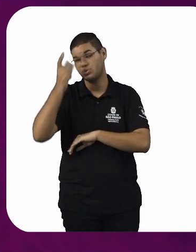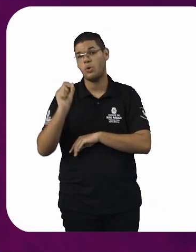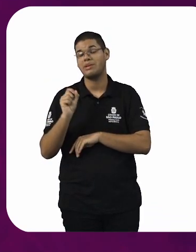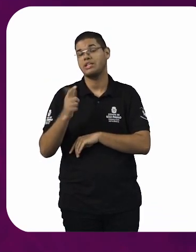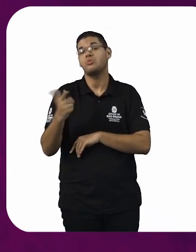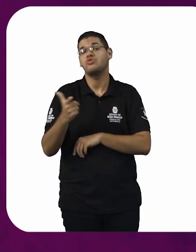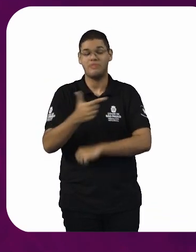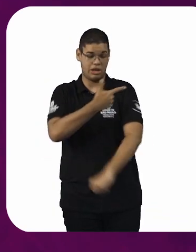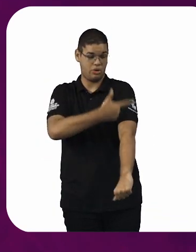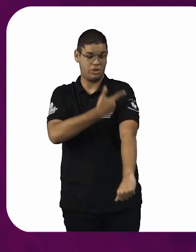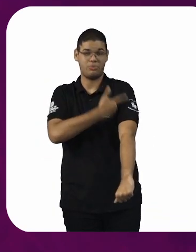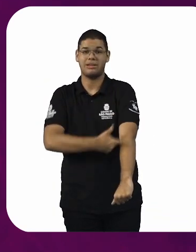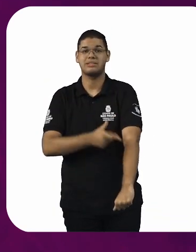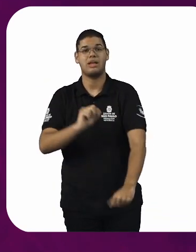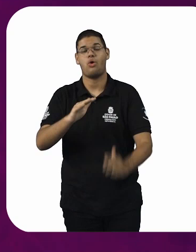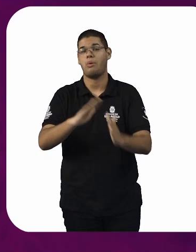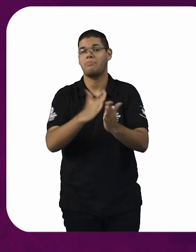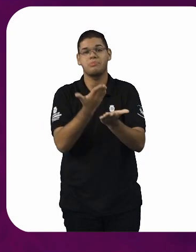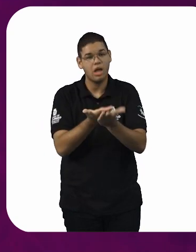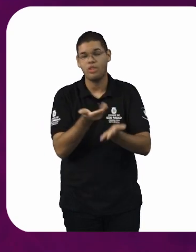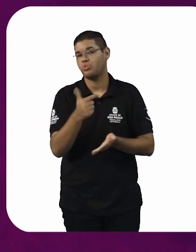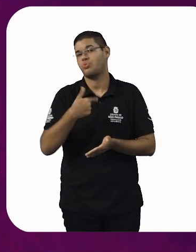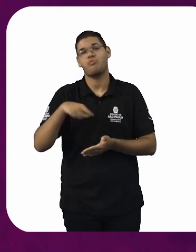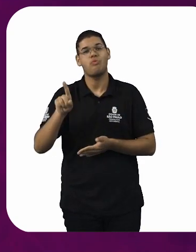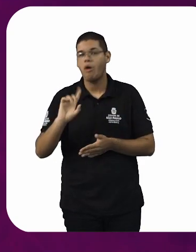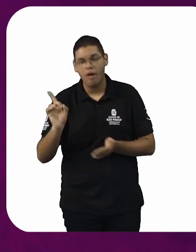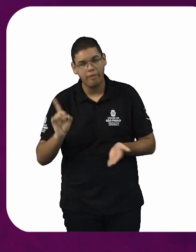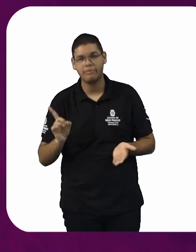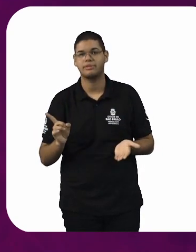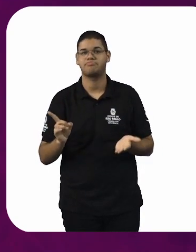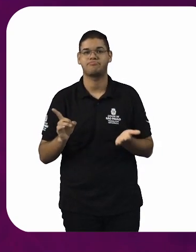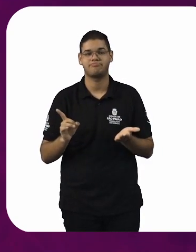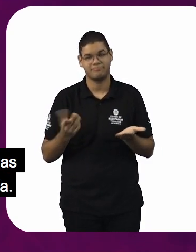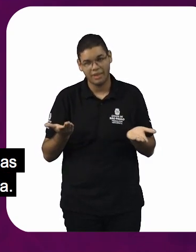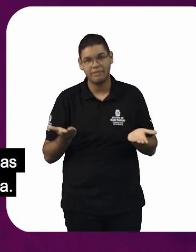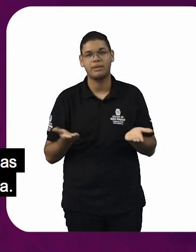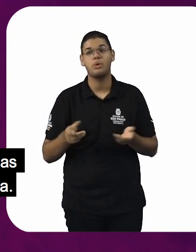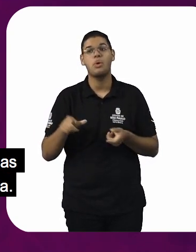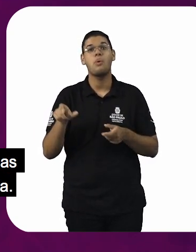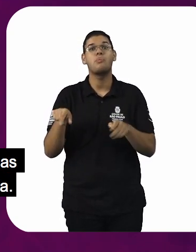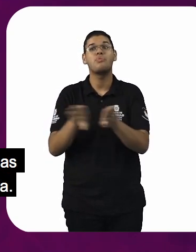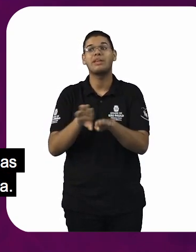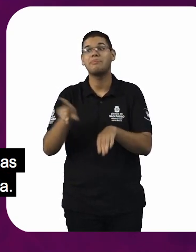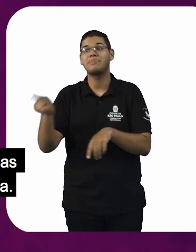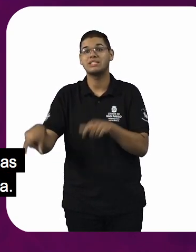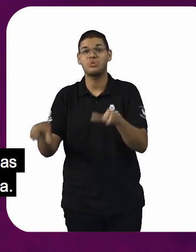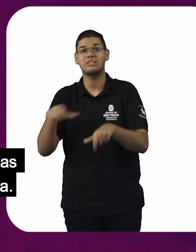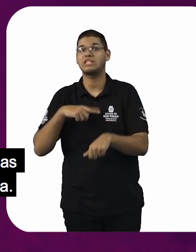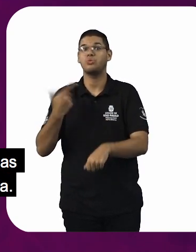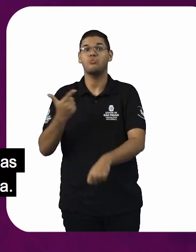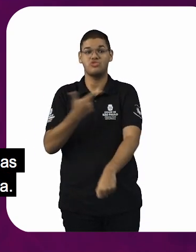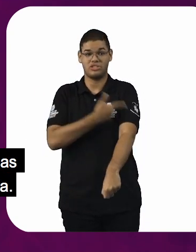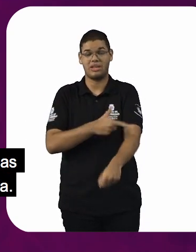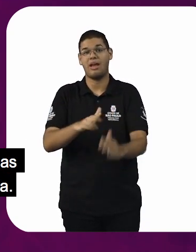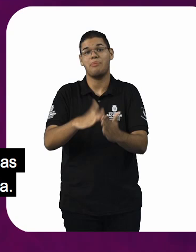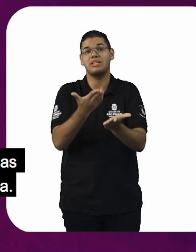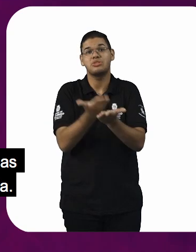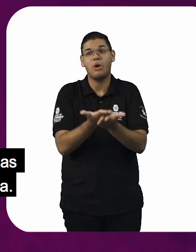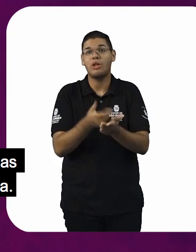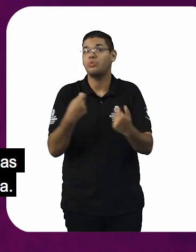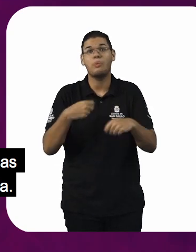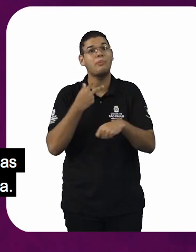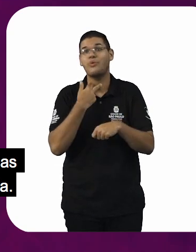foram colocadas às margens, né? Porque as pessoas, até pela lei de vadiagem, não podiam estar ali no centro da cidade sem uma